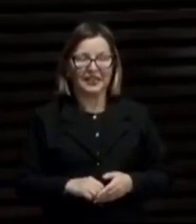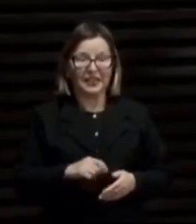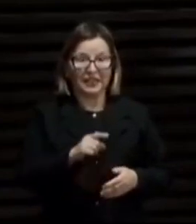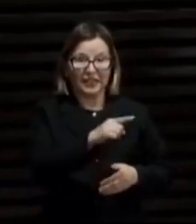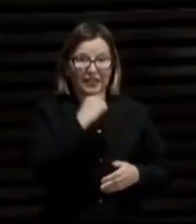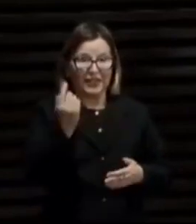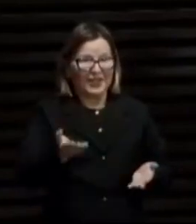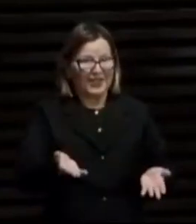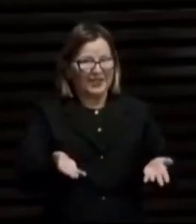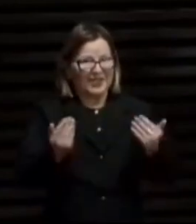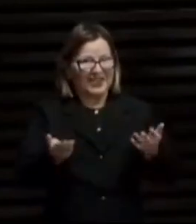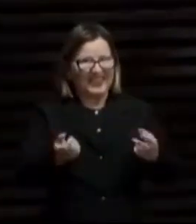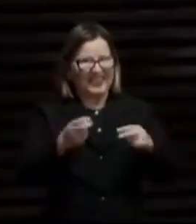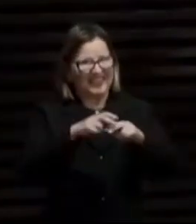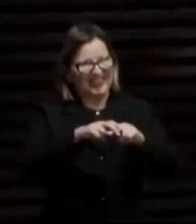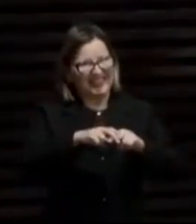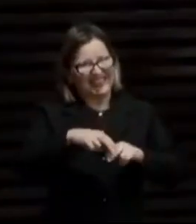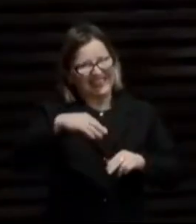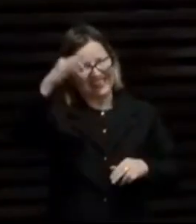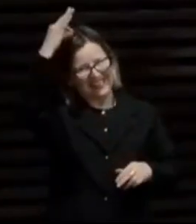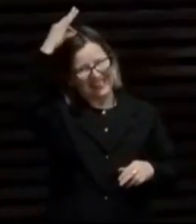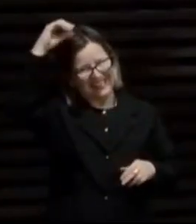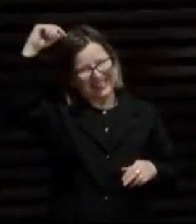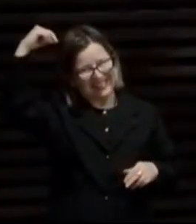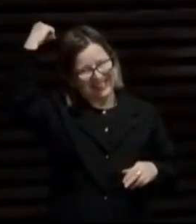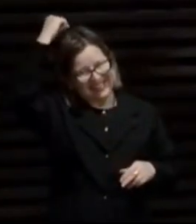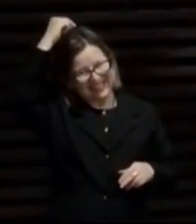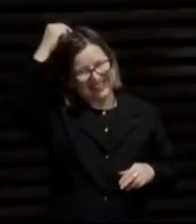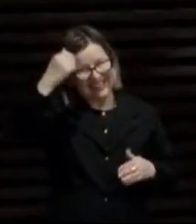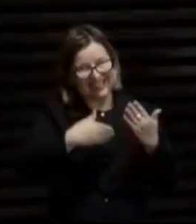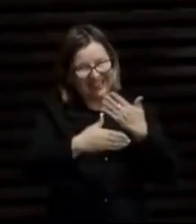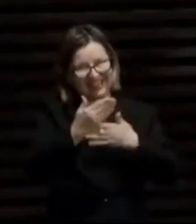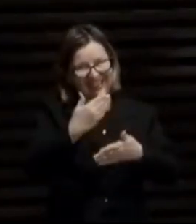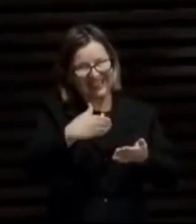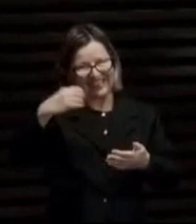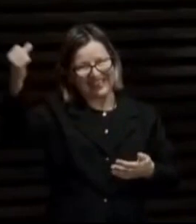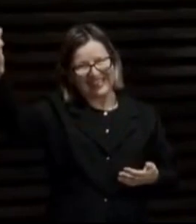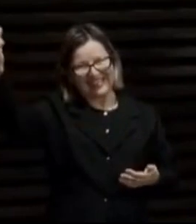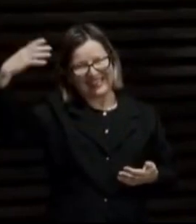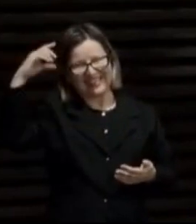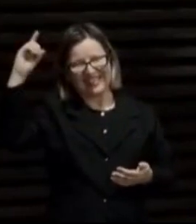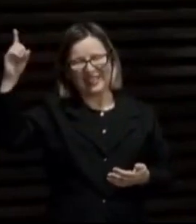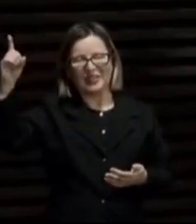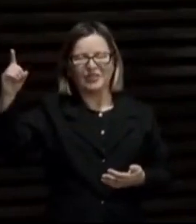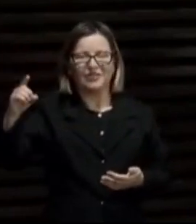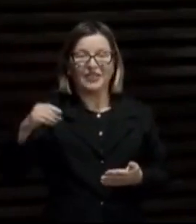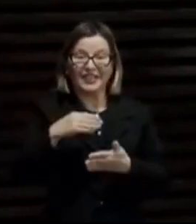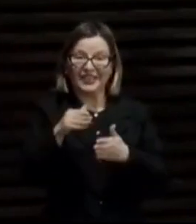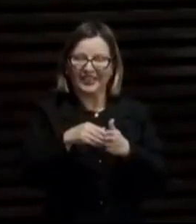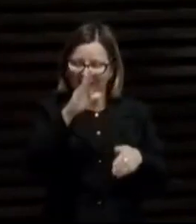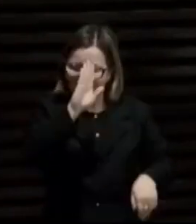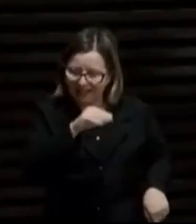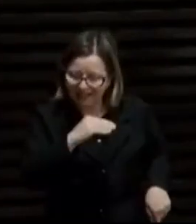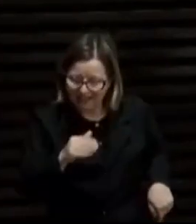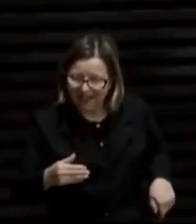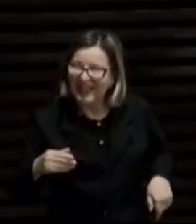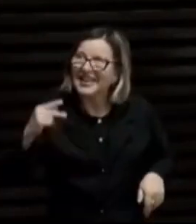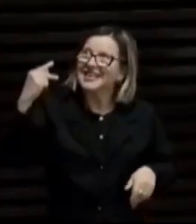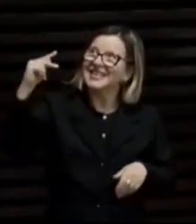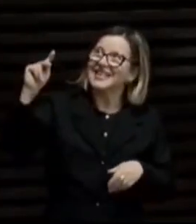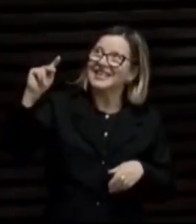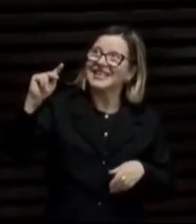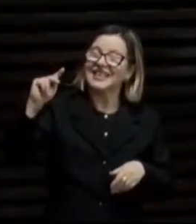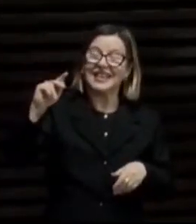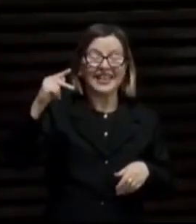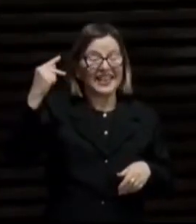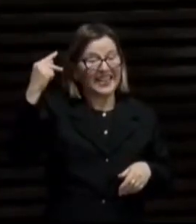motivados pelo Espírito Santo de Deus, patrocinados pela graça de Deus. E toda a honra é dele, porque é dele, é por ele